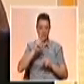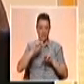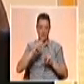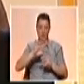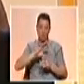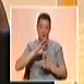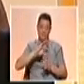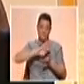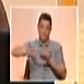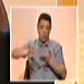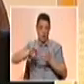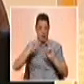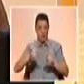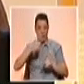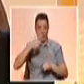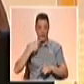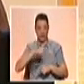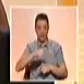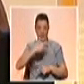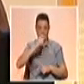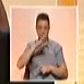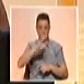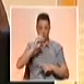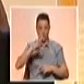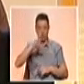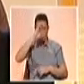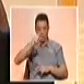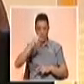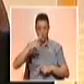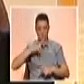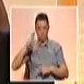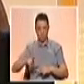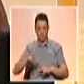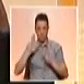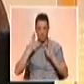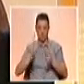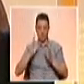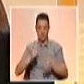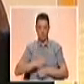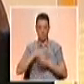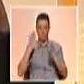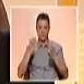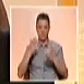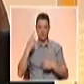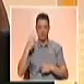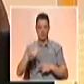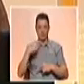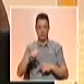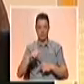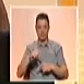ao Tejo, sem que o governo português tenha, nós já o interpelámos por várias vezes, tenha